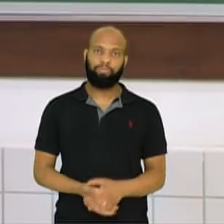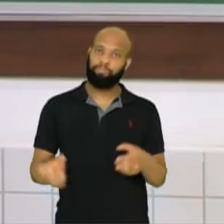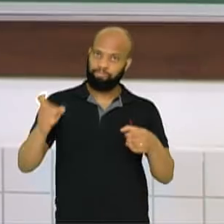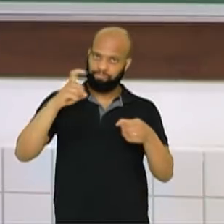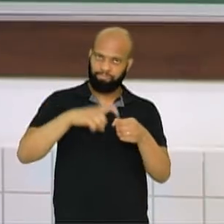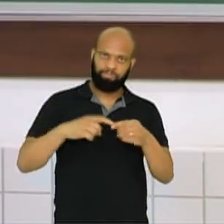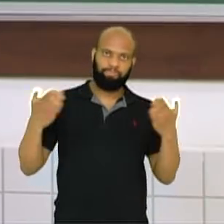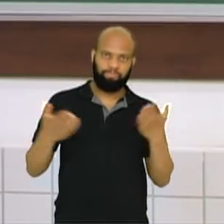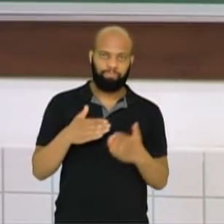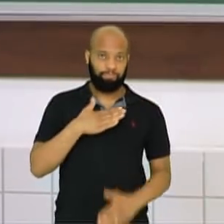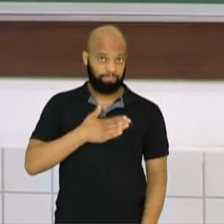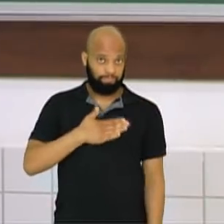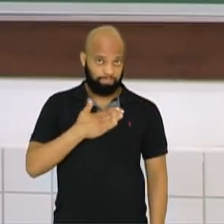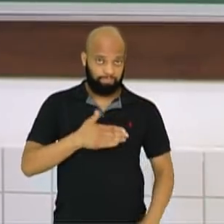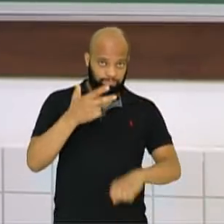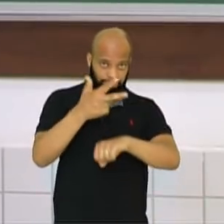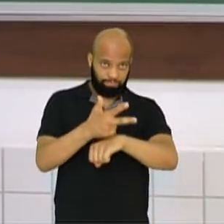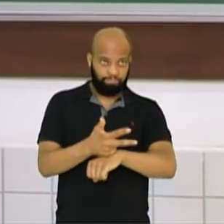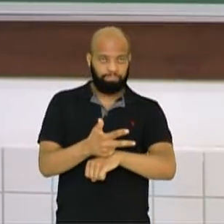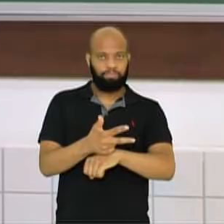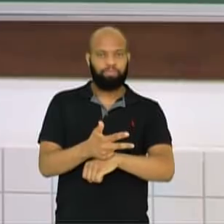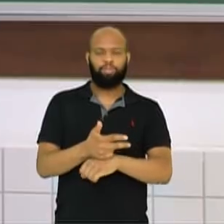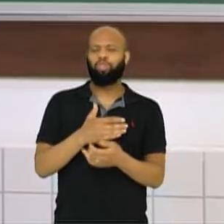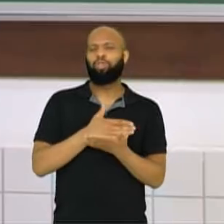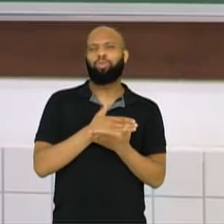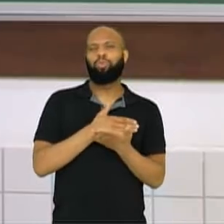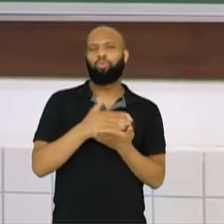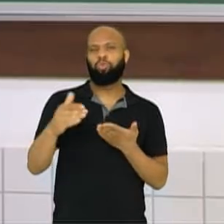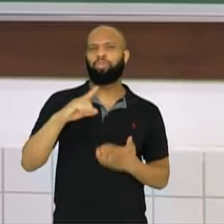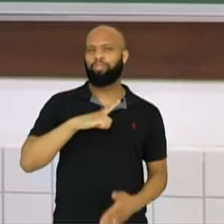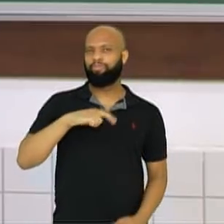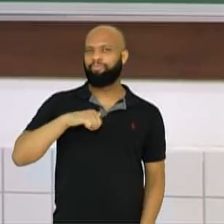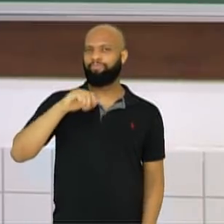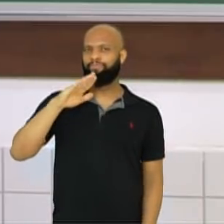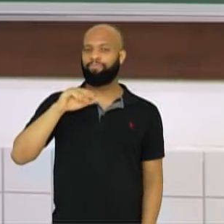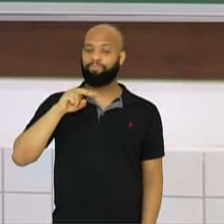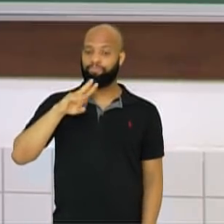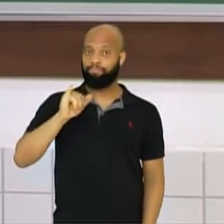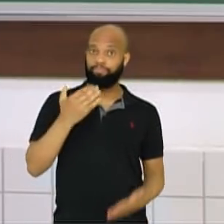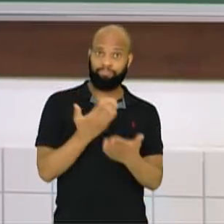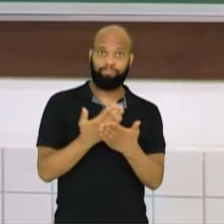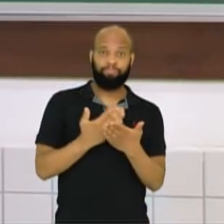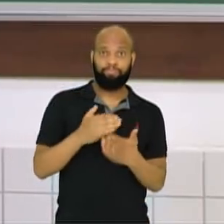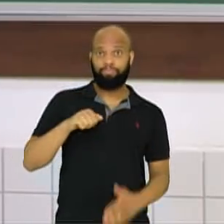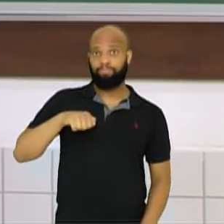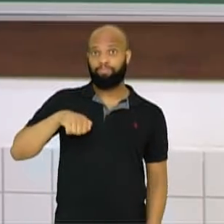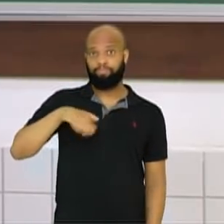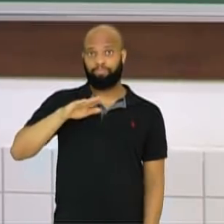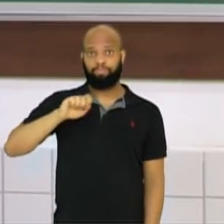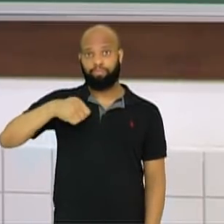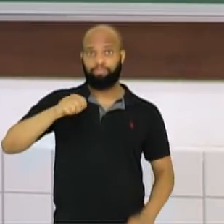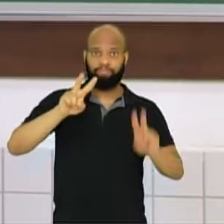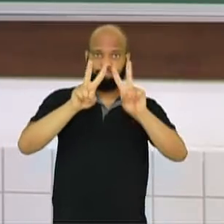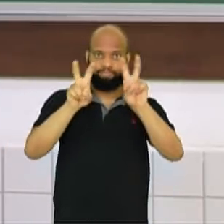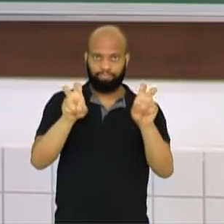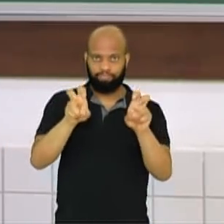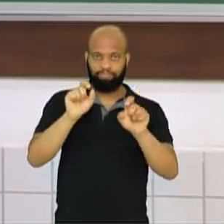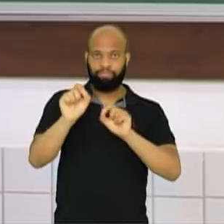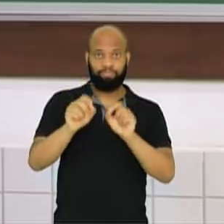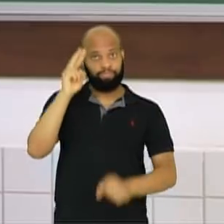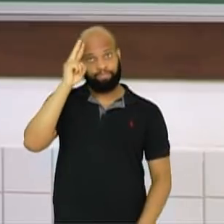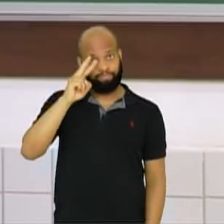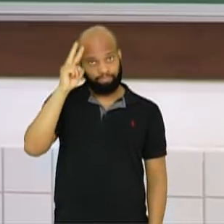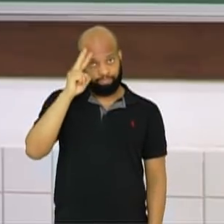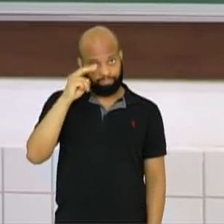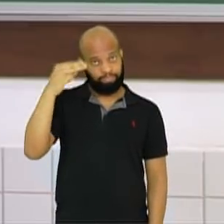Voltei, galerinha. Curtiram? É só o início para nós depois comentarmos um pouco, trabalharmos um pouco mais esse tema sobre a